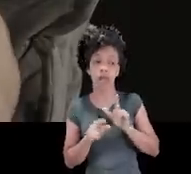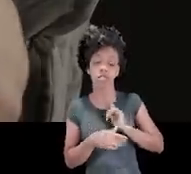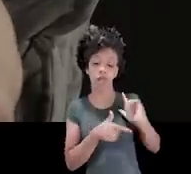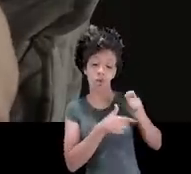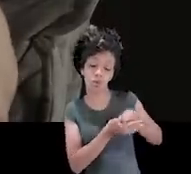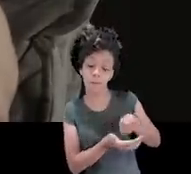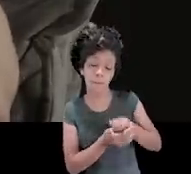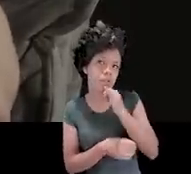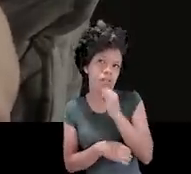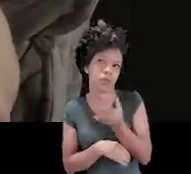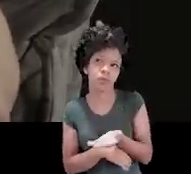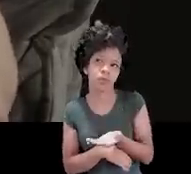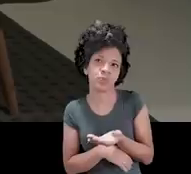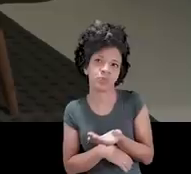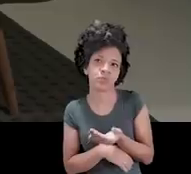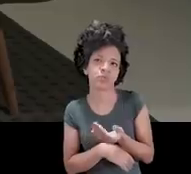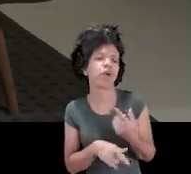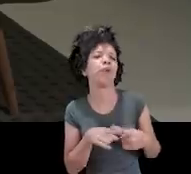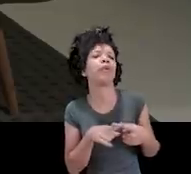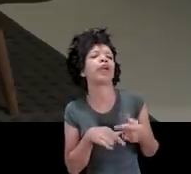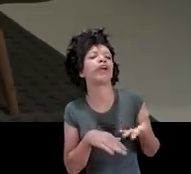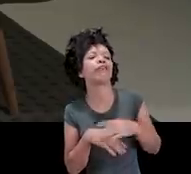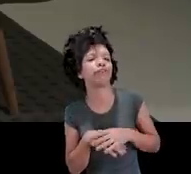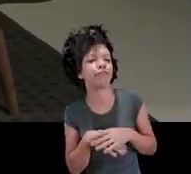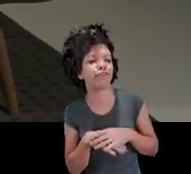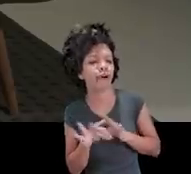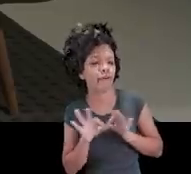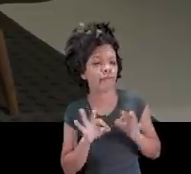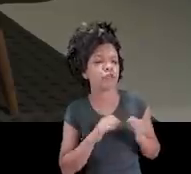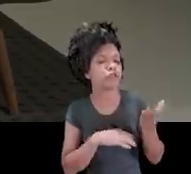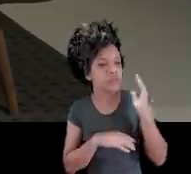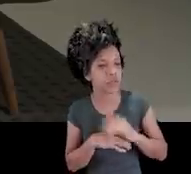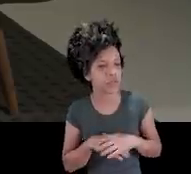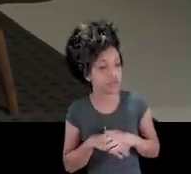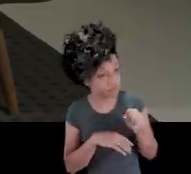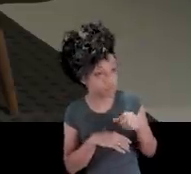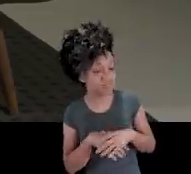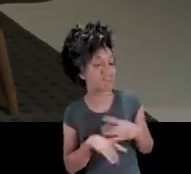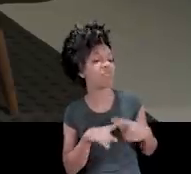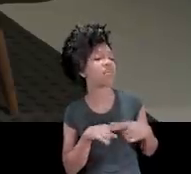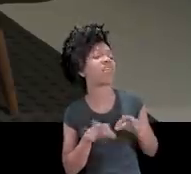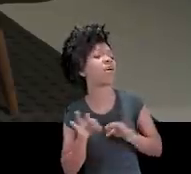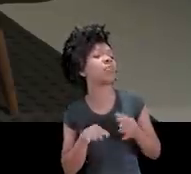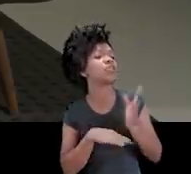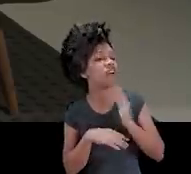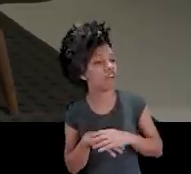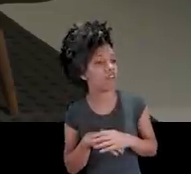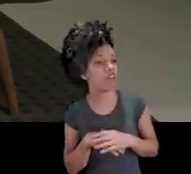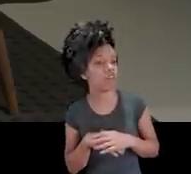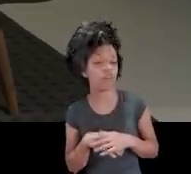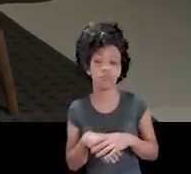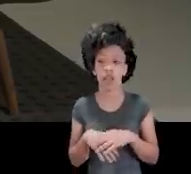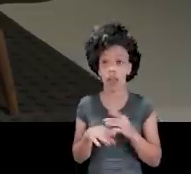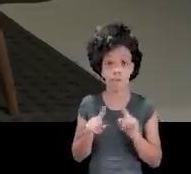assim... Pra que vai mexer nisso daí, né? Tá tudo. Uhum. Entendeu? Isso, acho que é mais esse lado. Uhum. Pra que vai mexer, tipo... E por que fora que